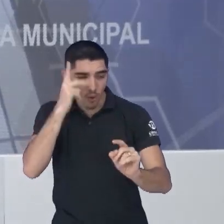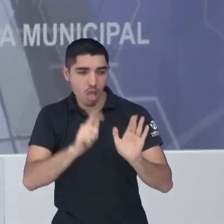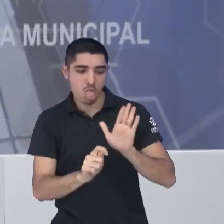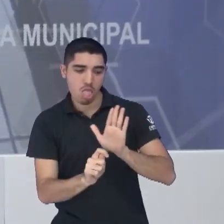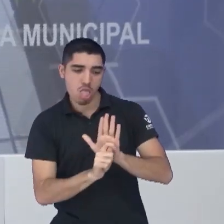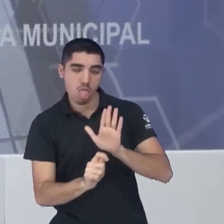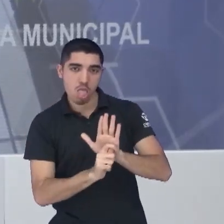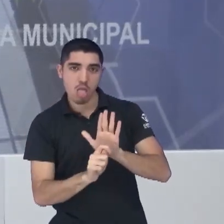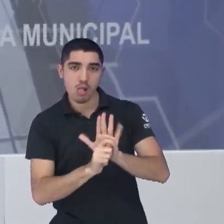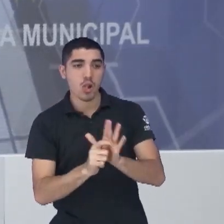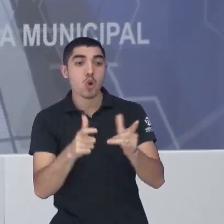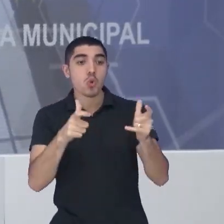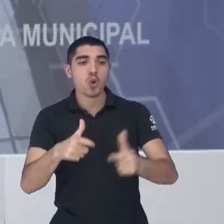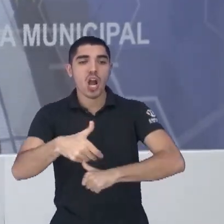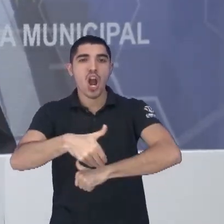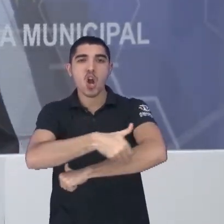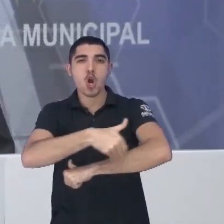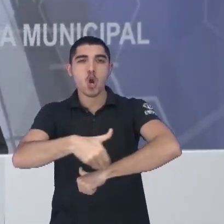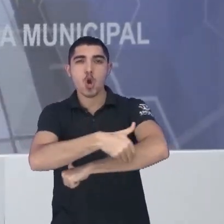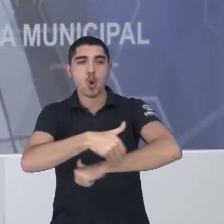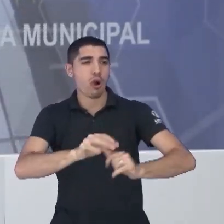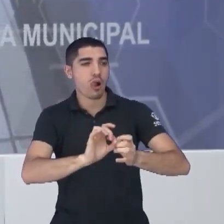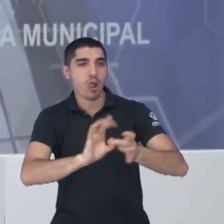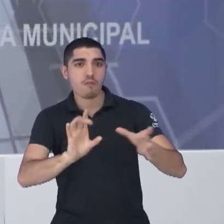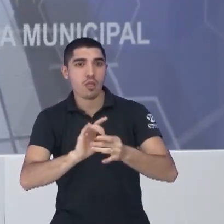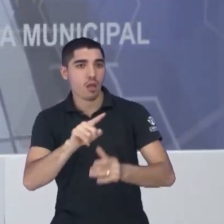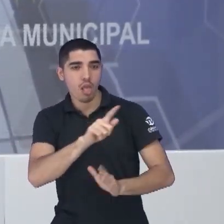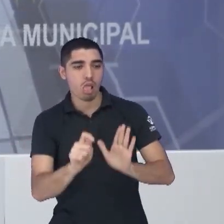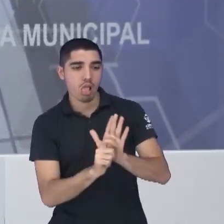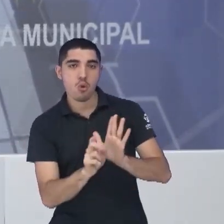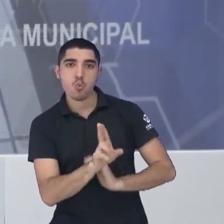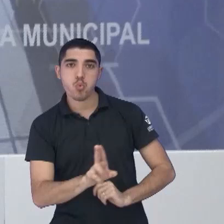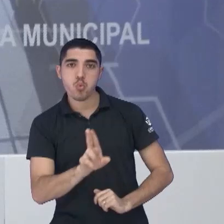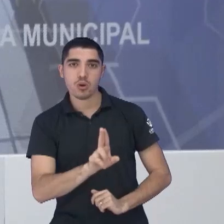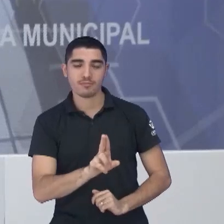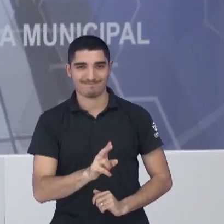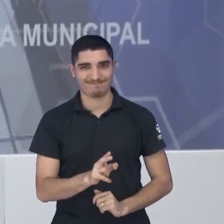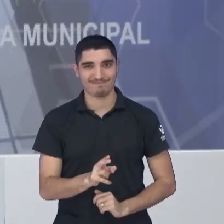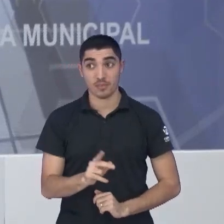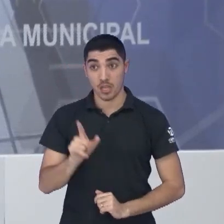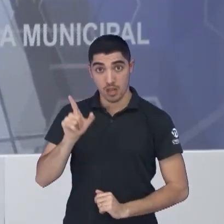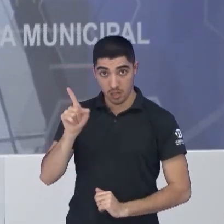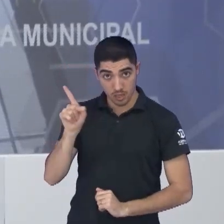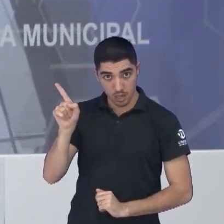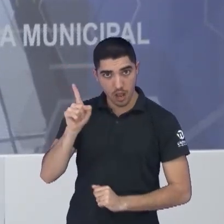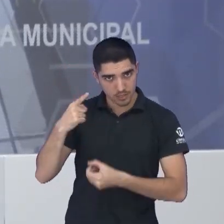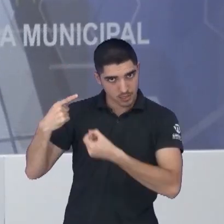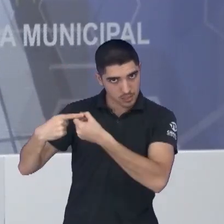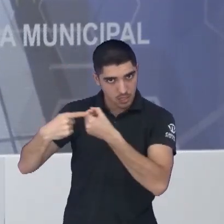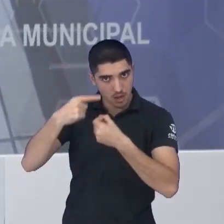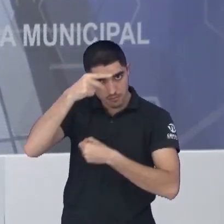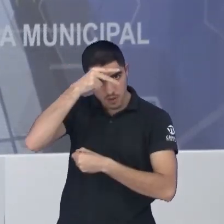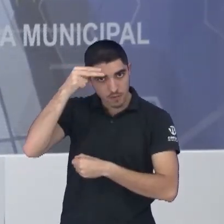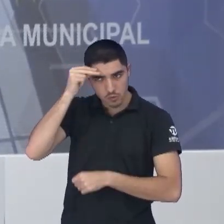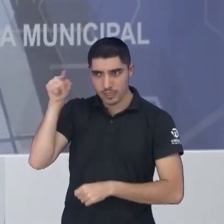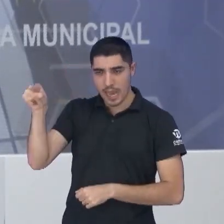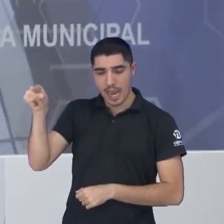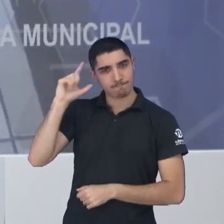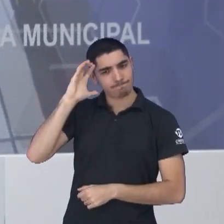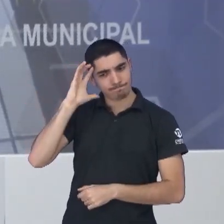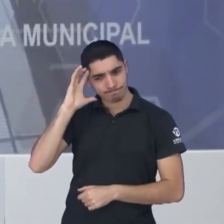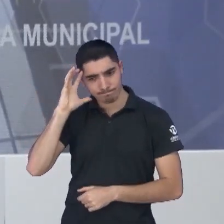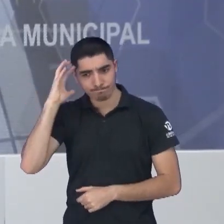em espaços públicos. E isso foi uma resposta do Poder Público Municipal à liberação